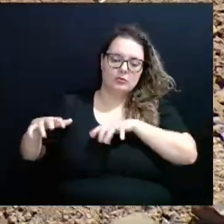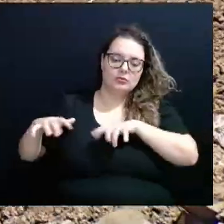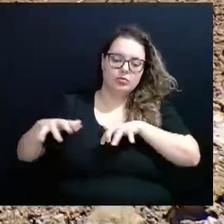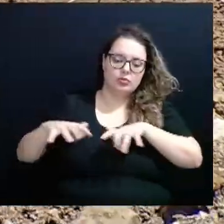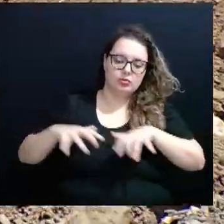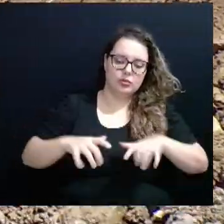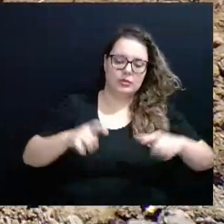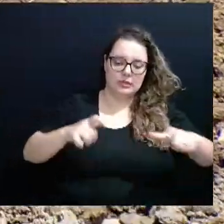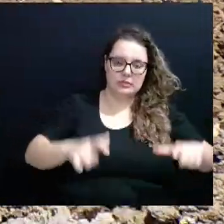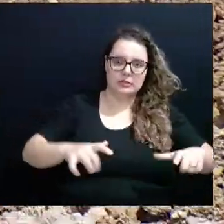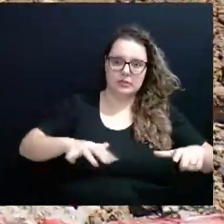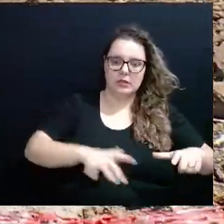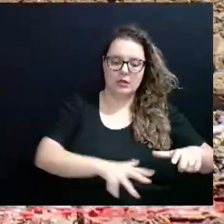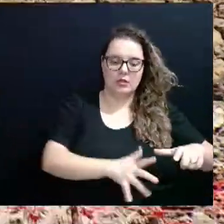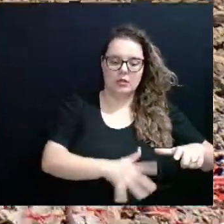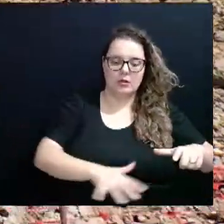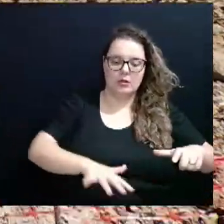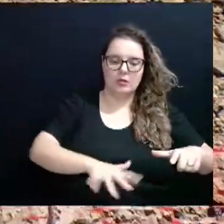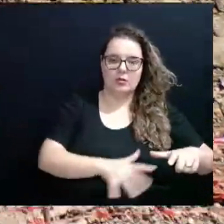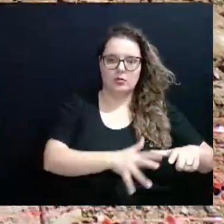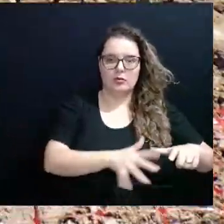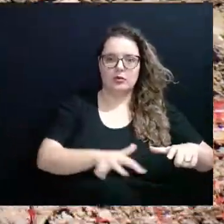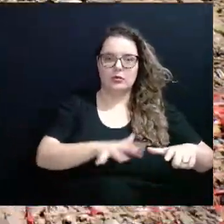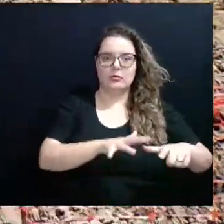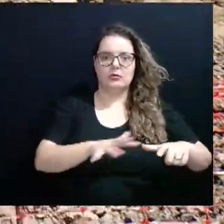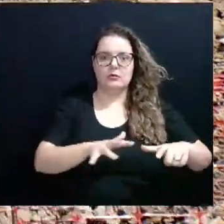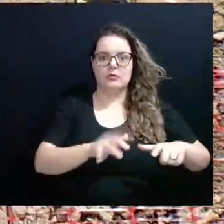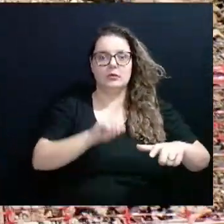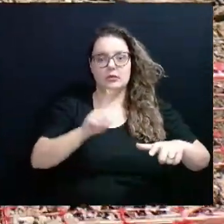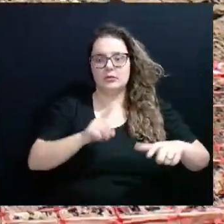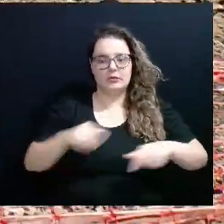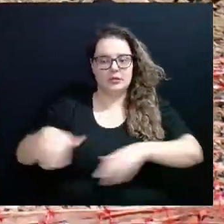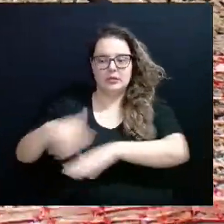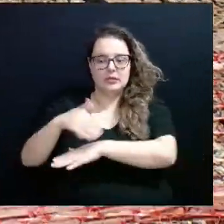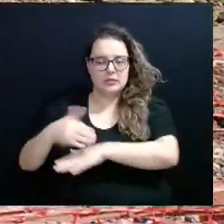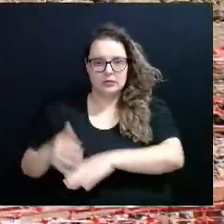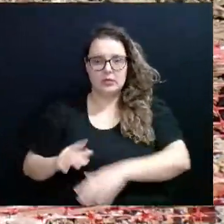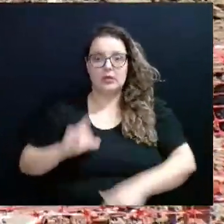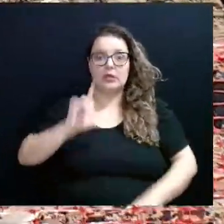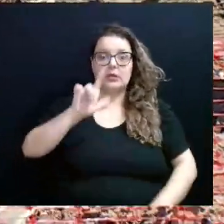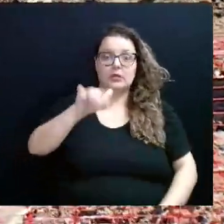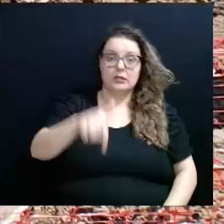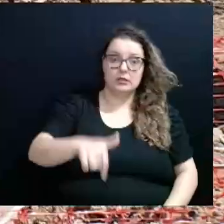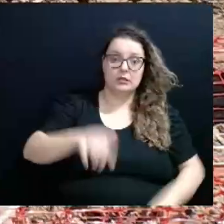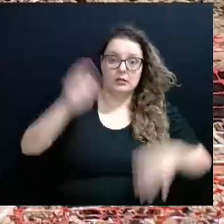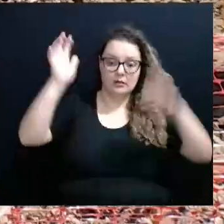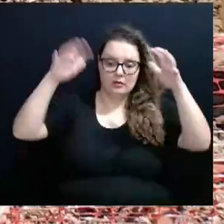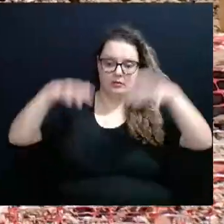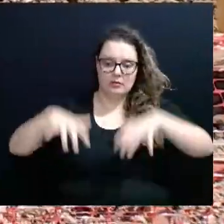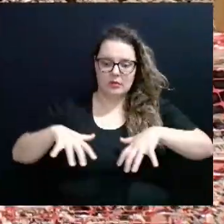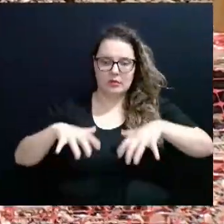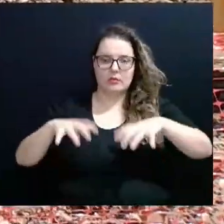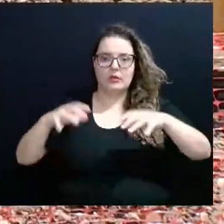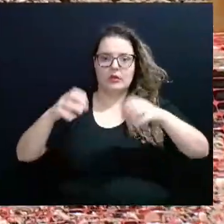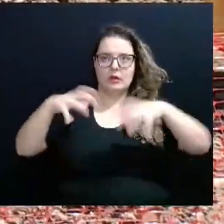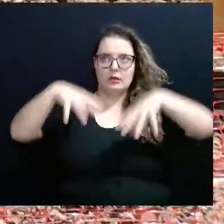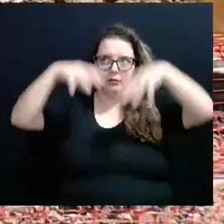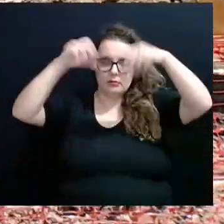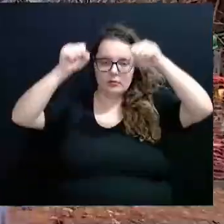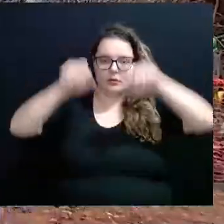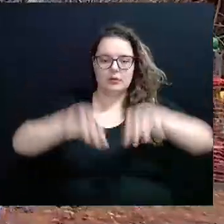aqui, não vai estar, portanto, nas ruas. Depois que passa a chuva, ela vai ser liberada por bombeamento,